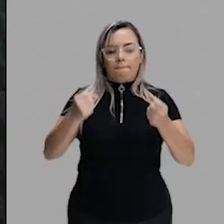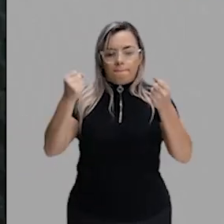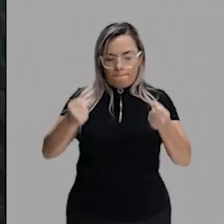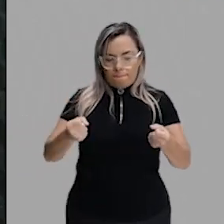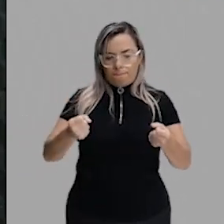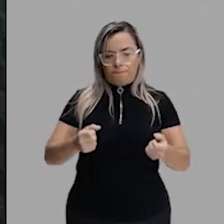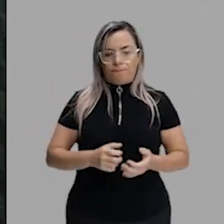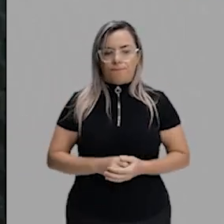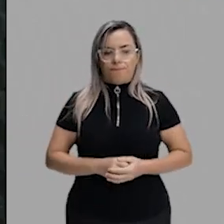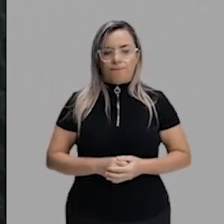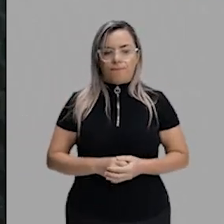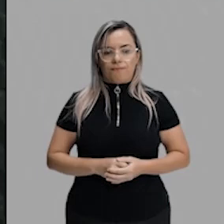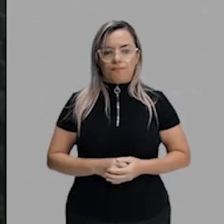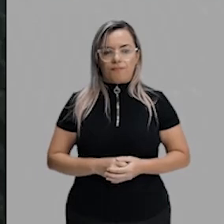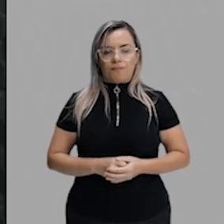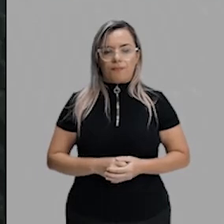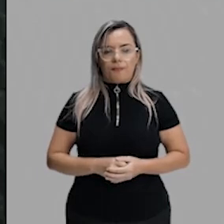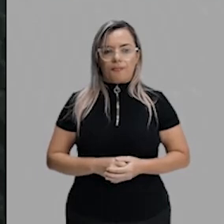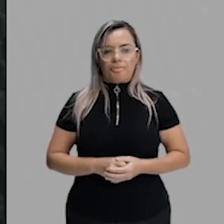os resistores, tá certo?